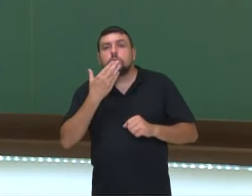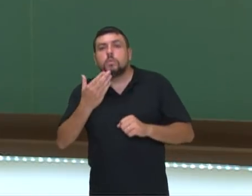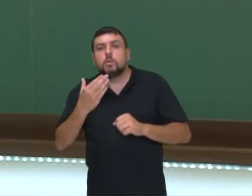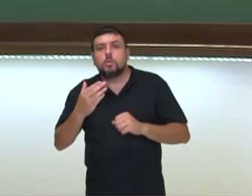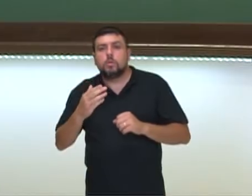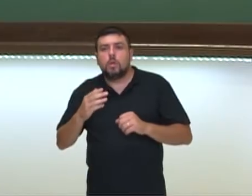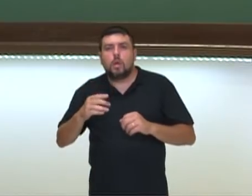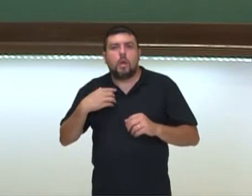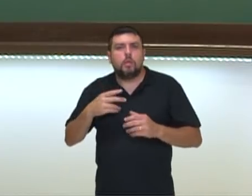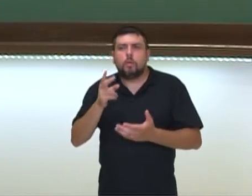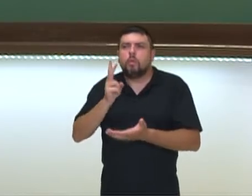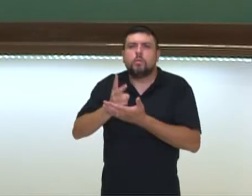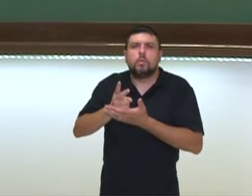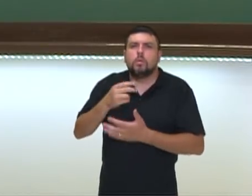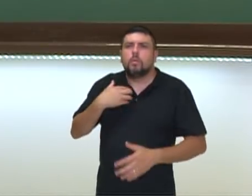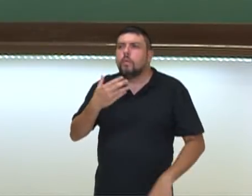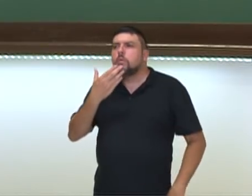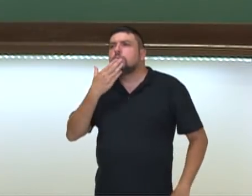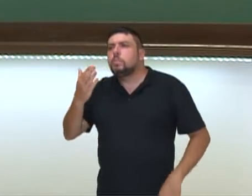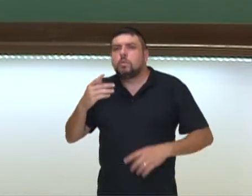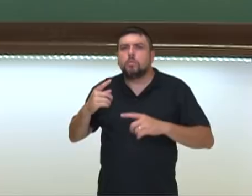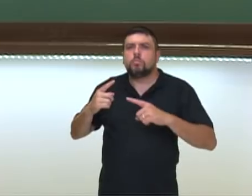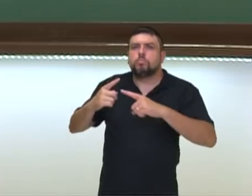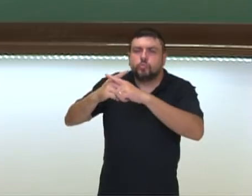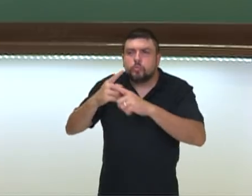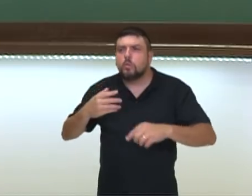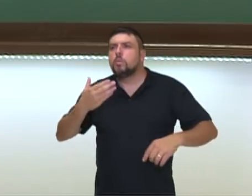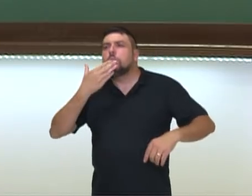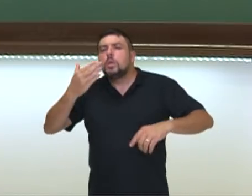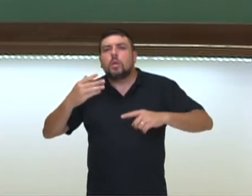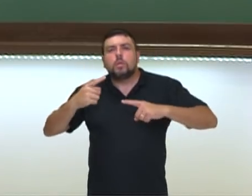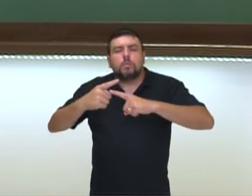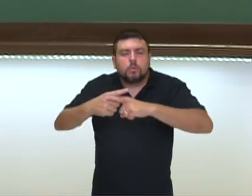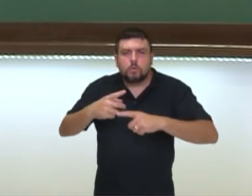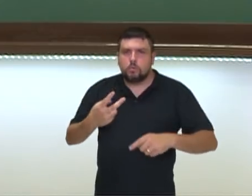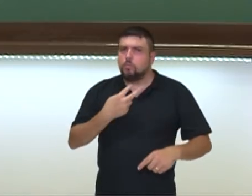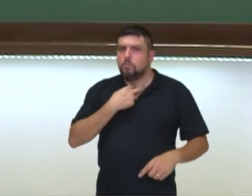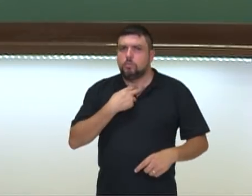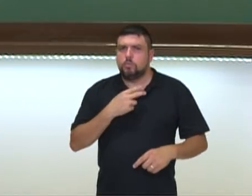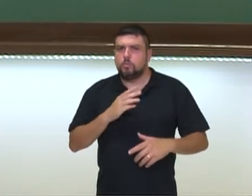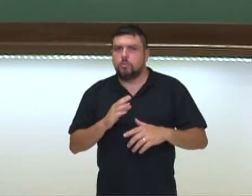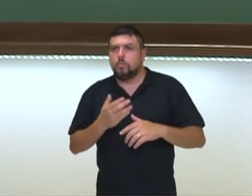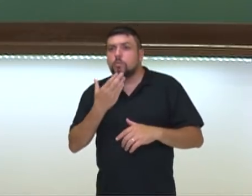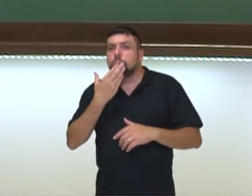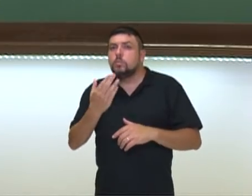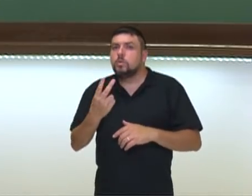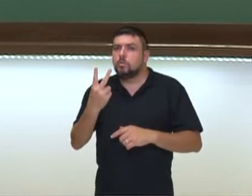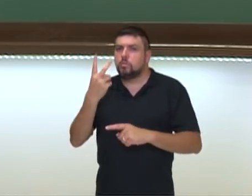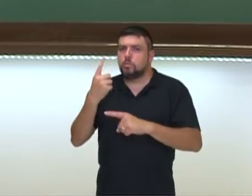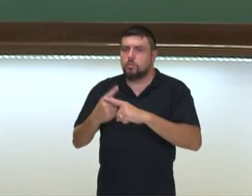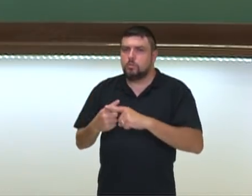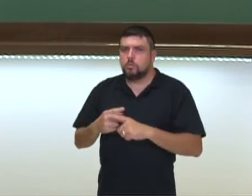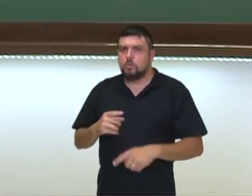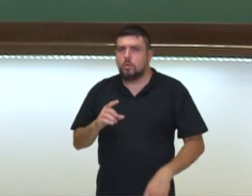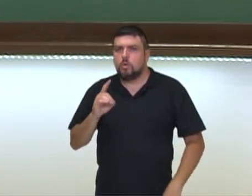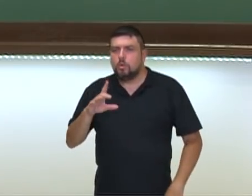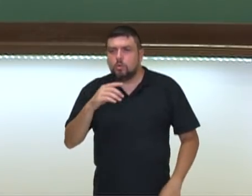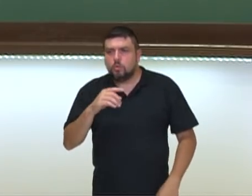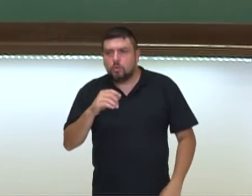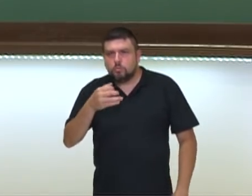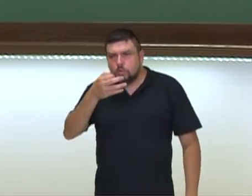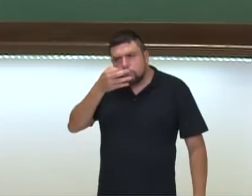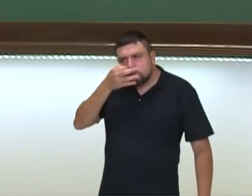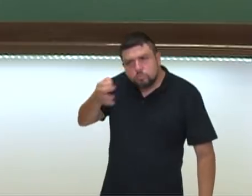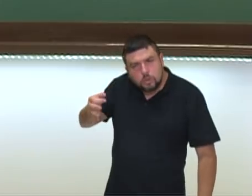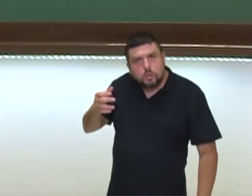todo lance. Então ele vai escolher pedir desafio, provavelmente naquele lance que ele tenha mais certeza que ele